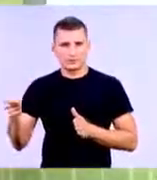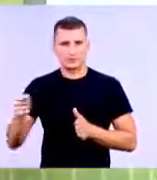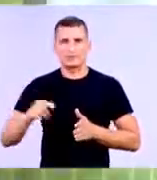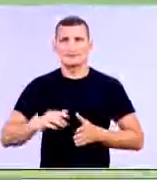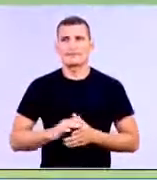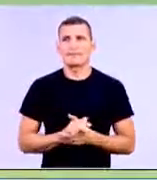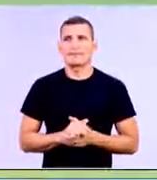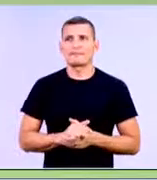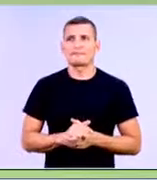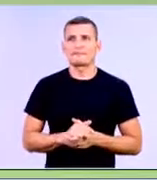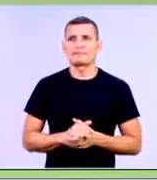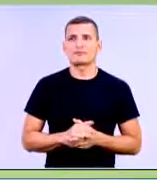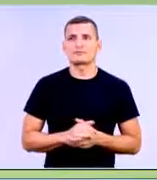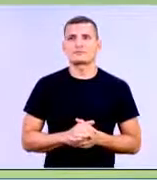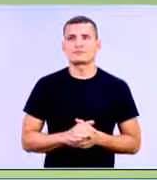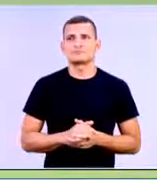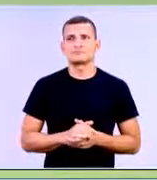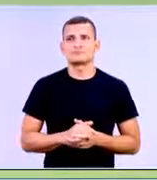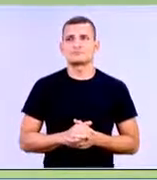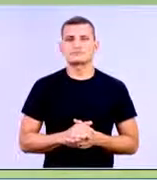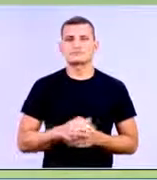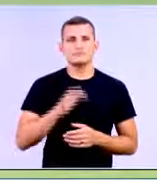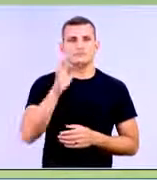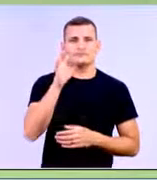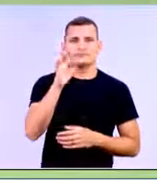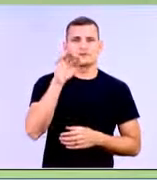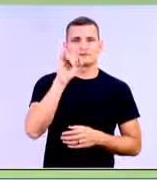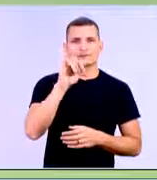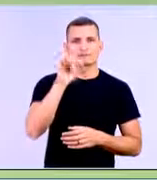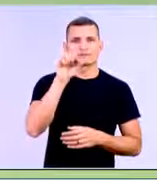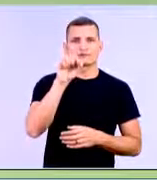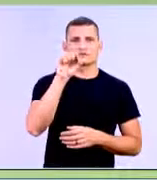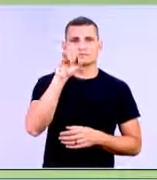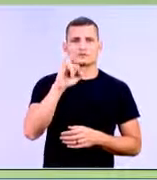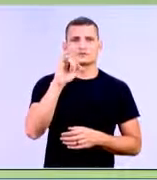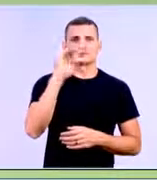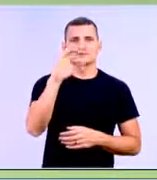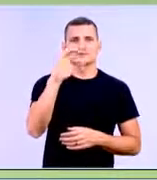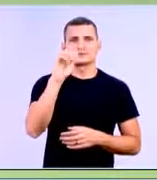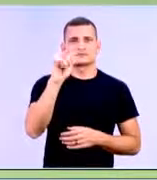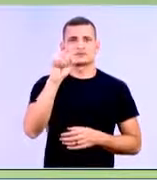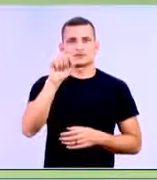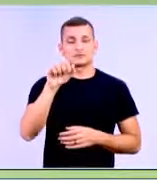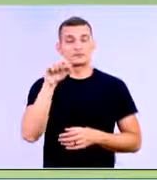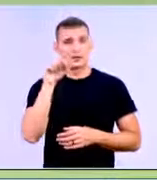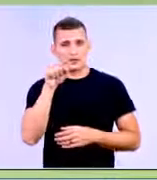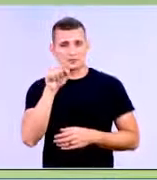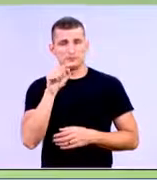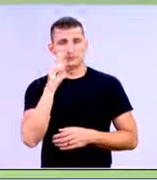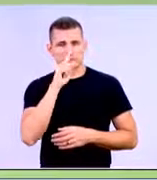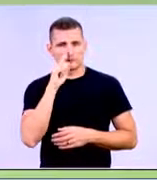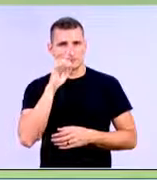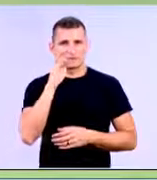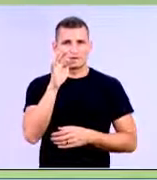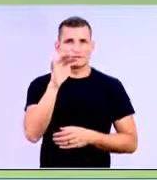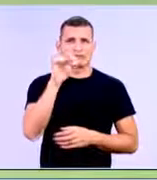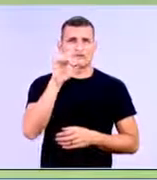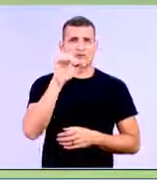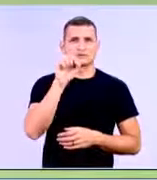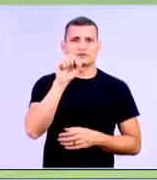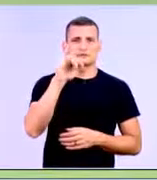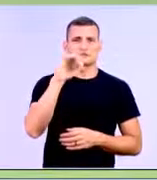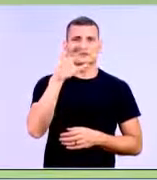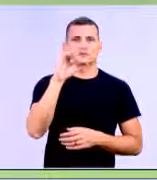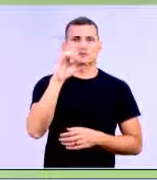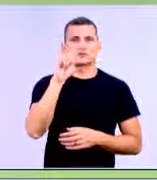Exato. E aqui nós temos as vulnerabilidades físicas. Essas vulnerabilidades físicas, elas são